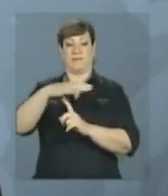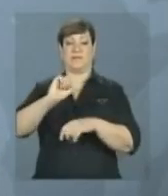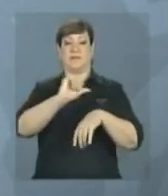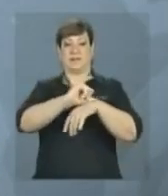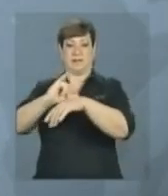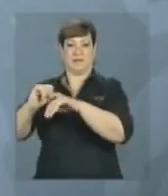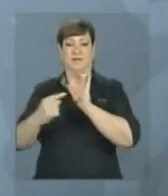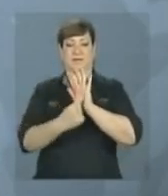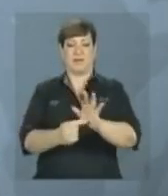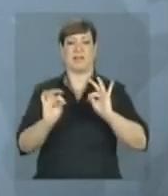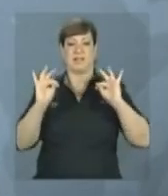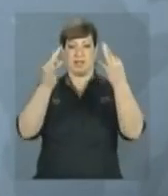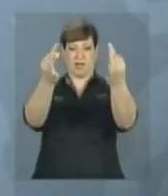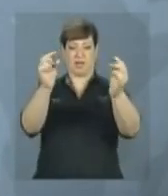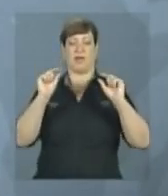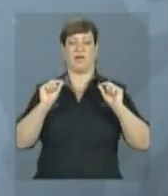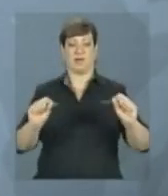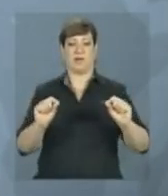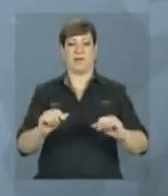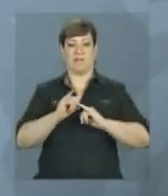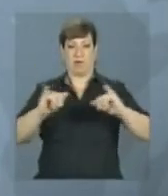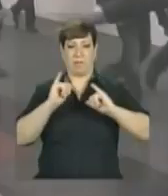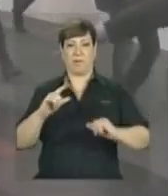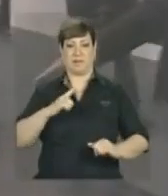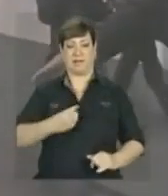que está acontecendo em Hanover, na Alemanha.